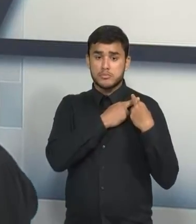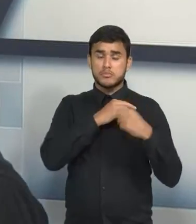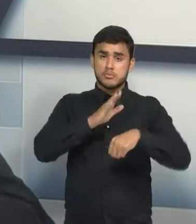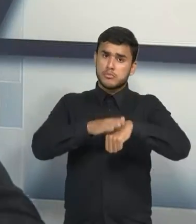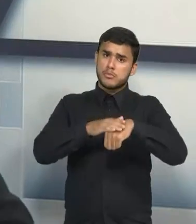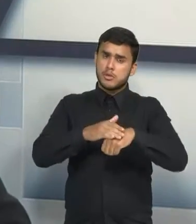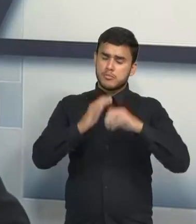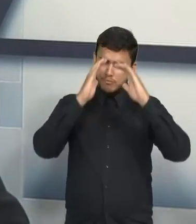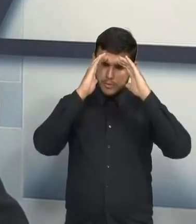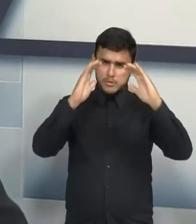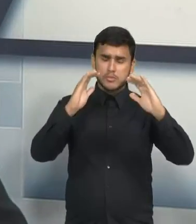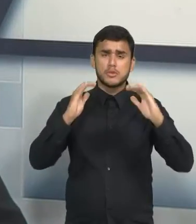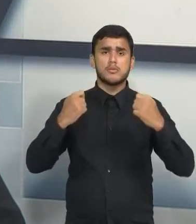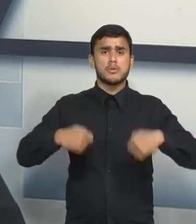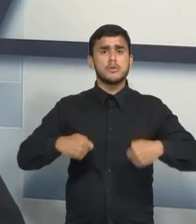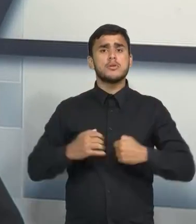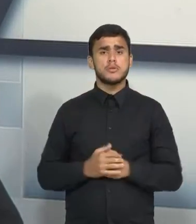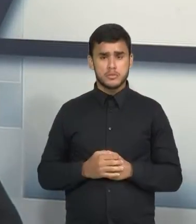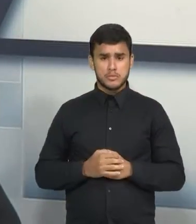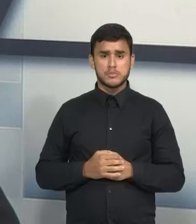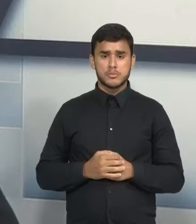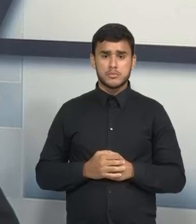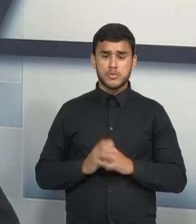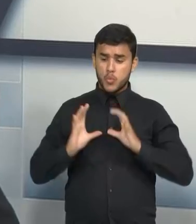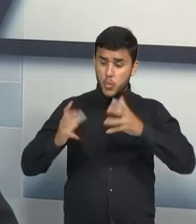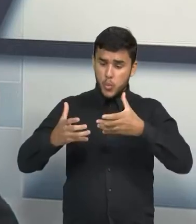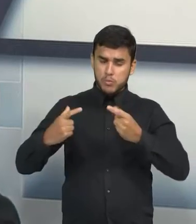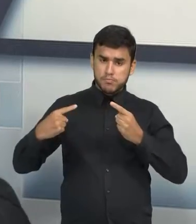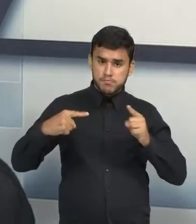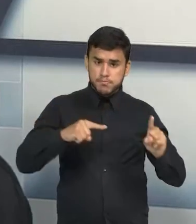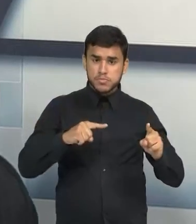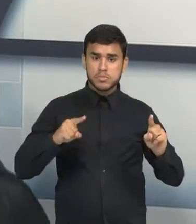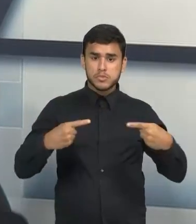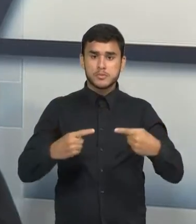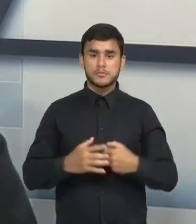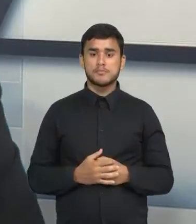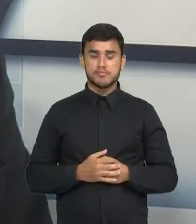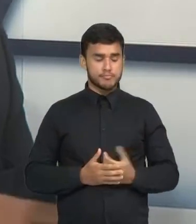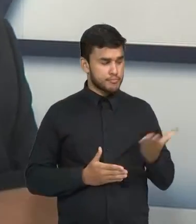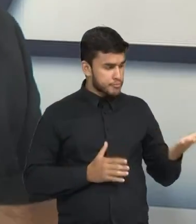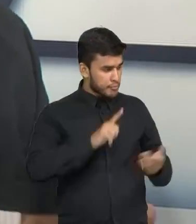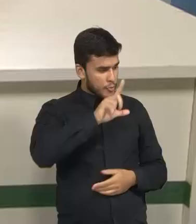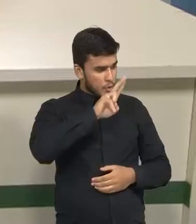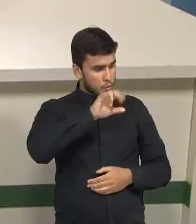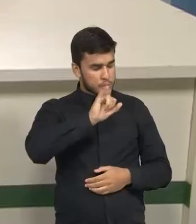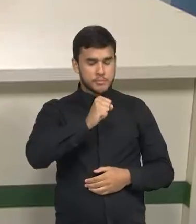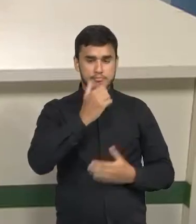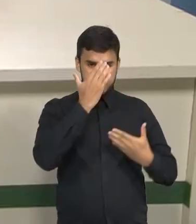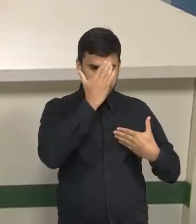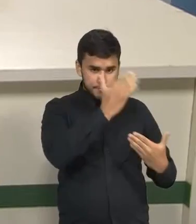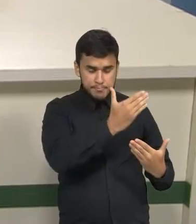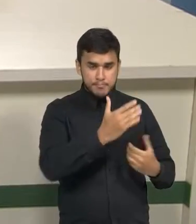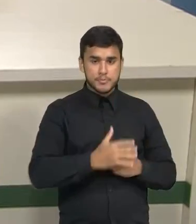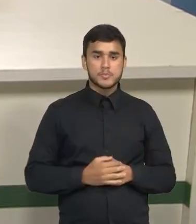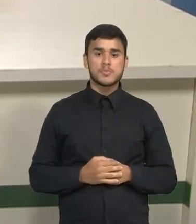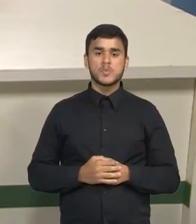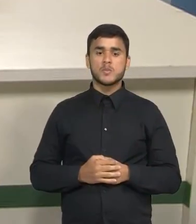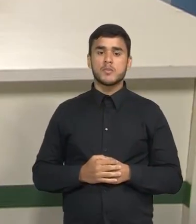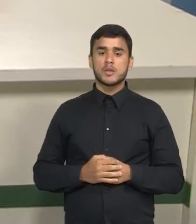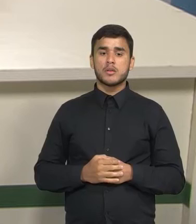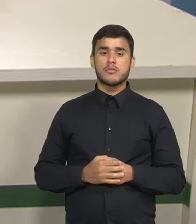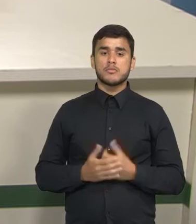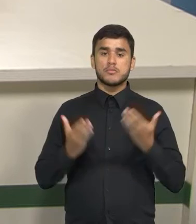responsabilidade e nobreza para fazer oposição no Estado do Ceará. Luiz, obrigado pela tua vinda aqui mais uma vez. Né?